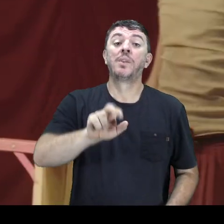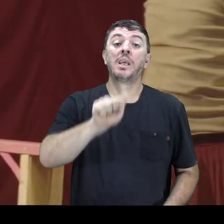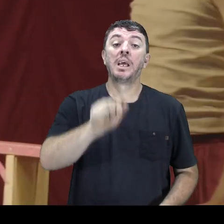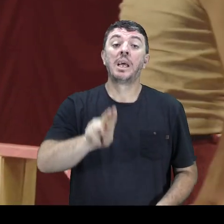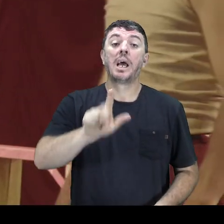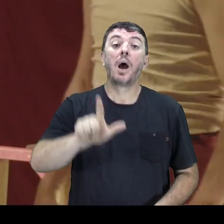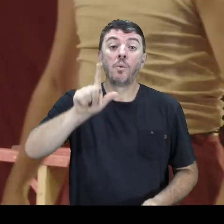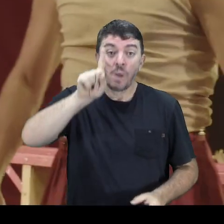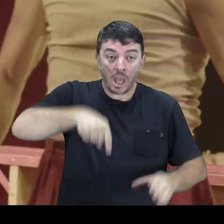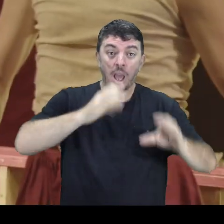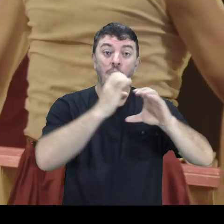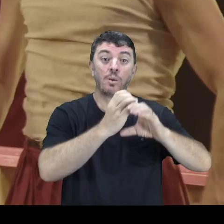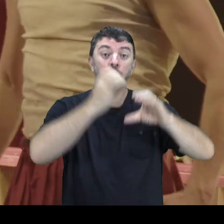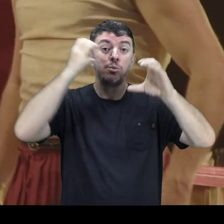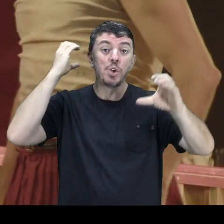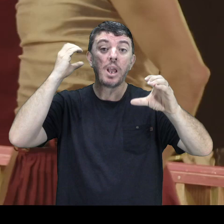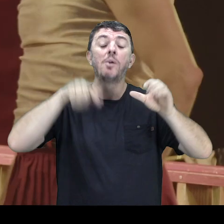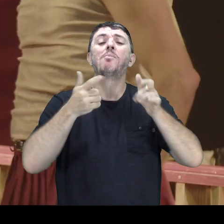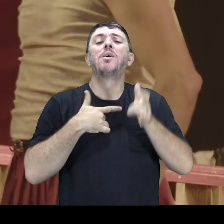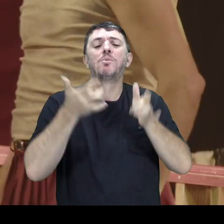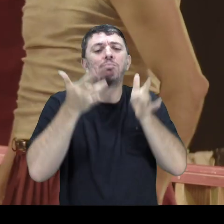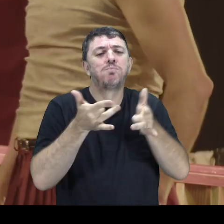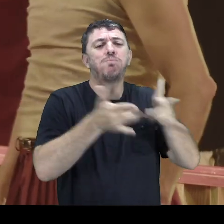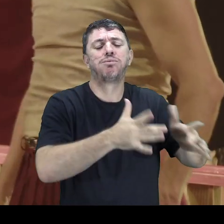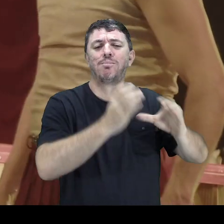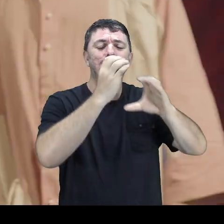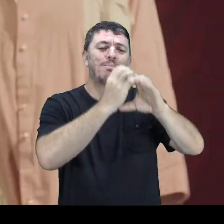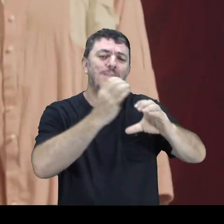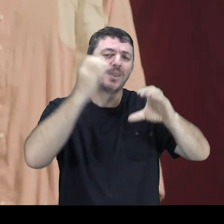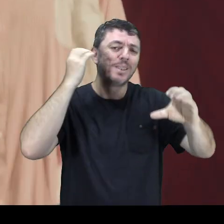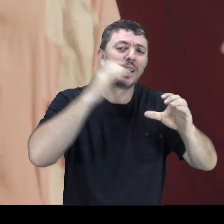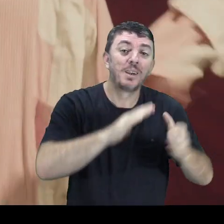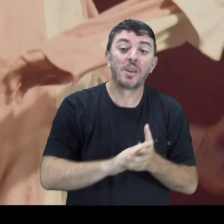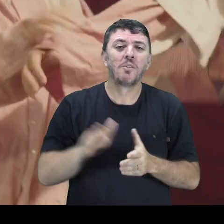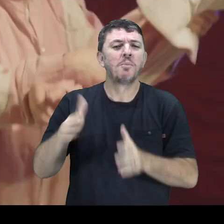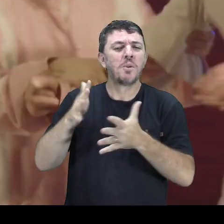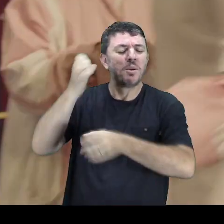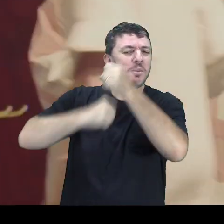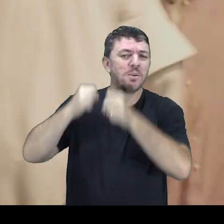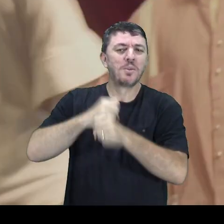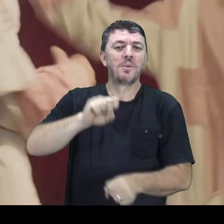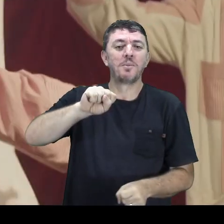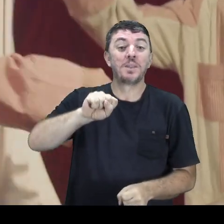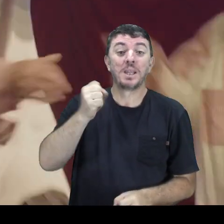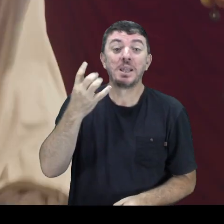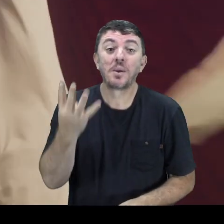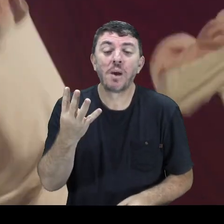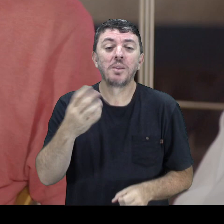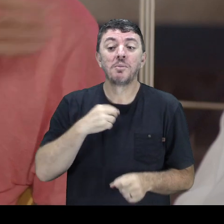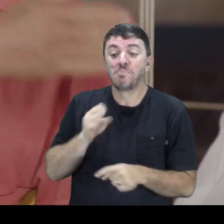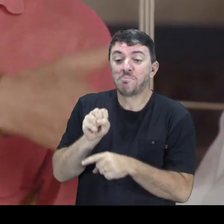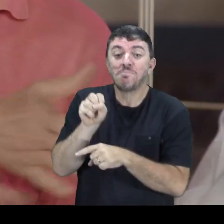larguei engenharia e fui para o Nóbrega para ser a primeira do ciclo, 84, eu acho. E ali, na verdade, foi a minha verdadeira